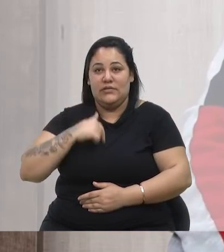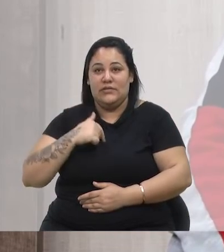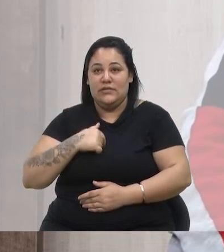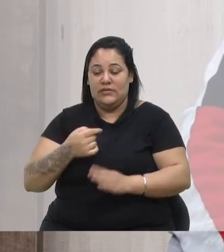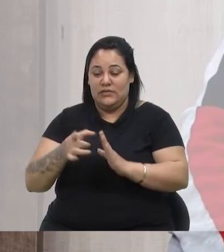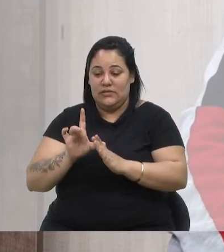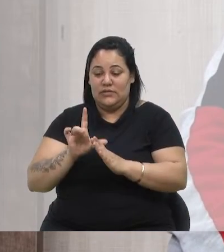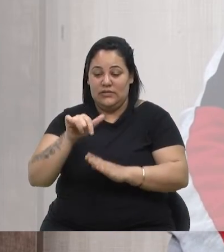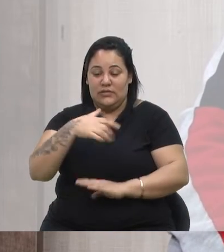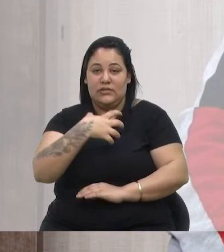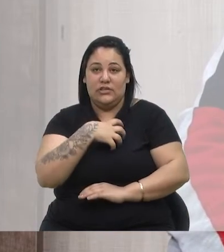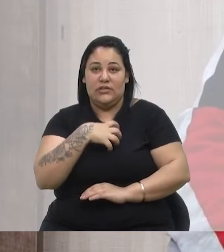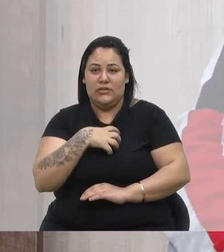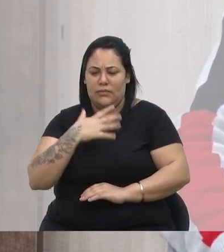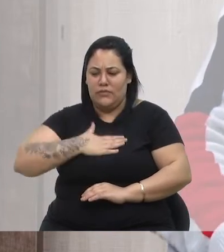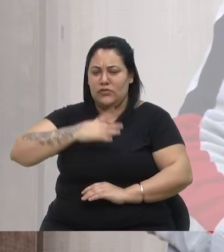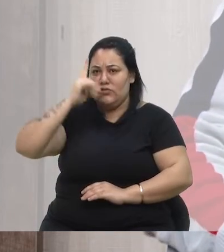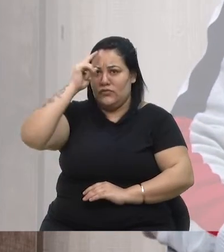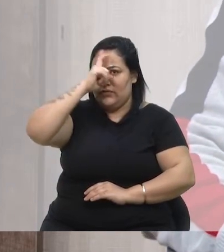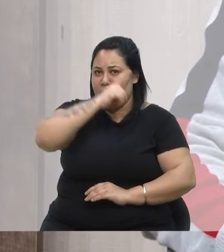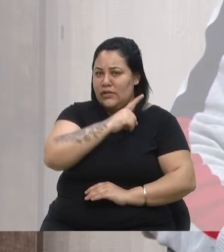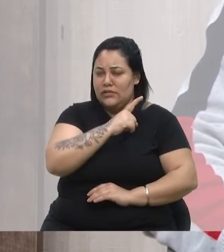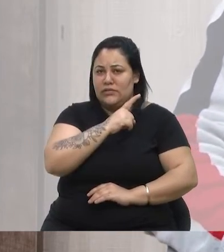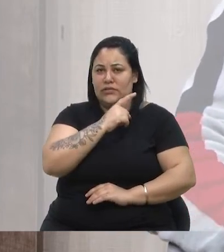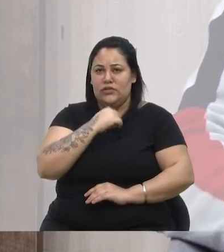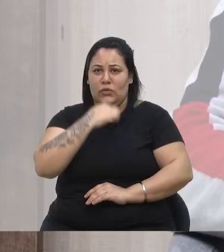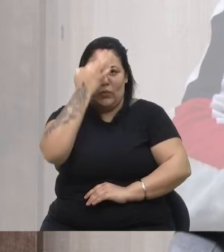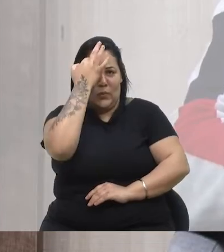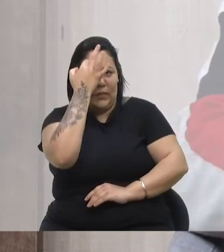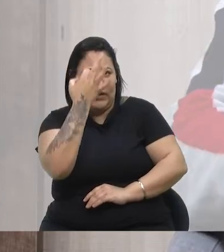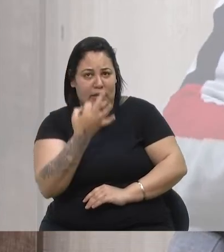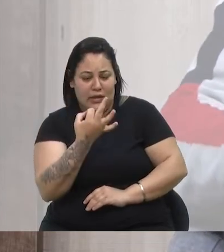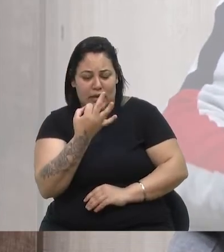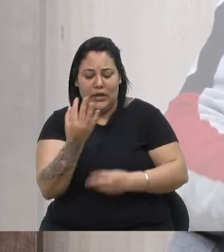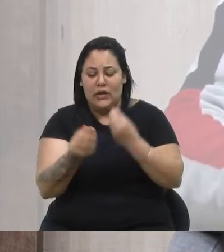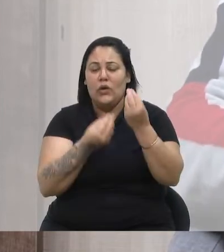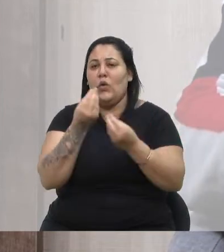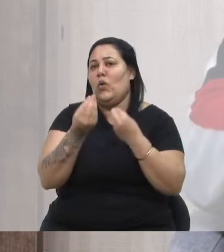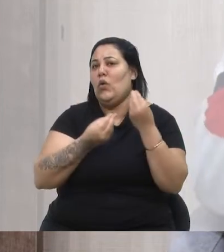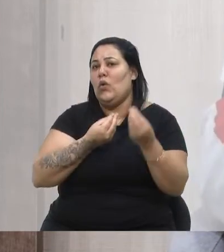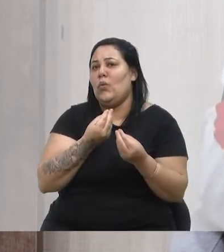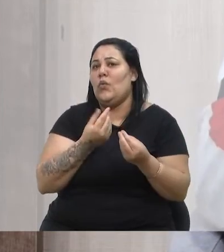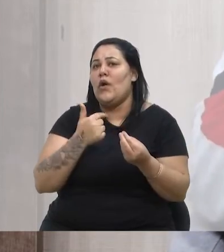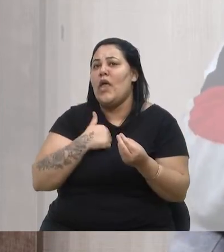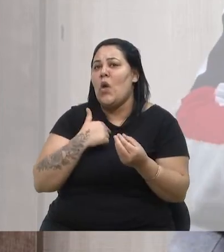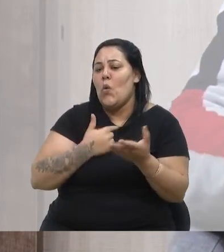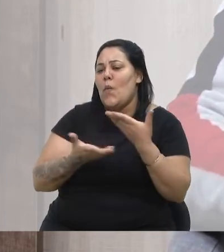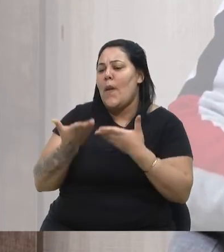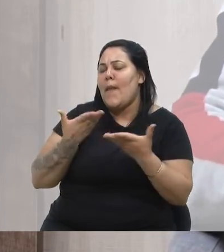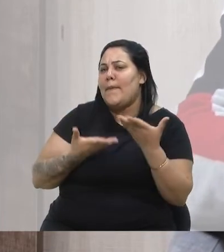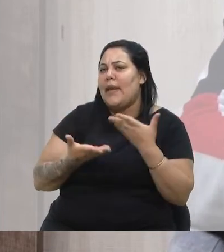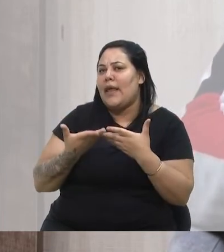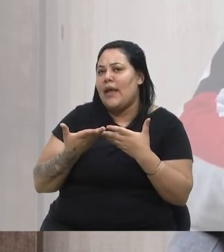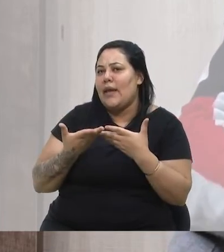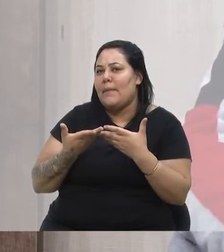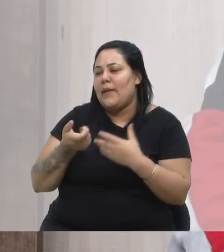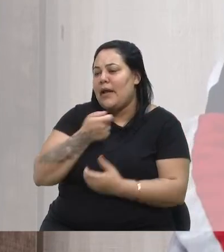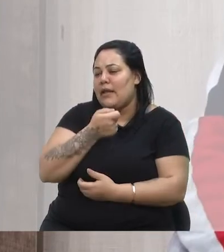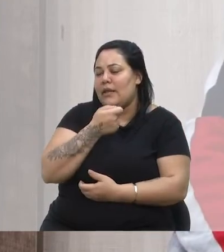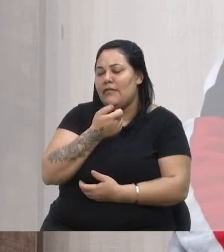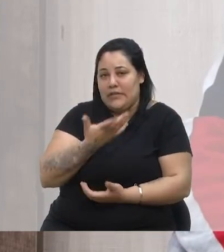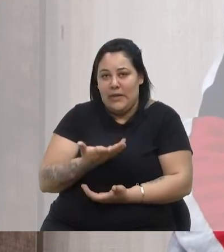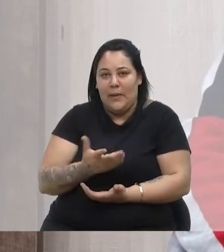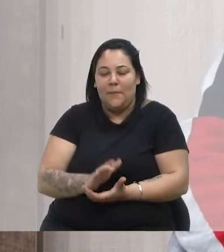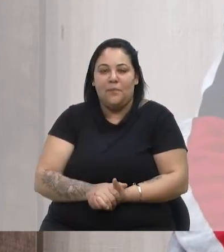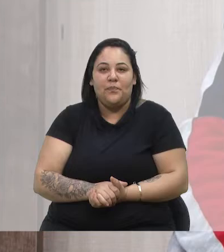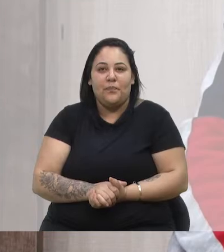de ligada a câmera, digamos assim, das minhas dificuldades de compreensão e de como eu lidei para conseguir